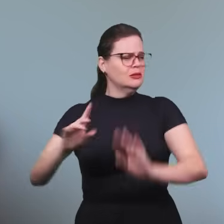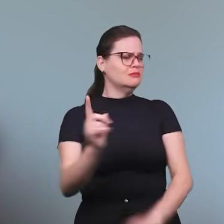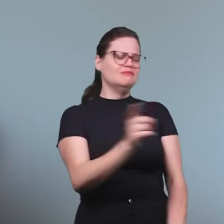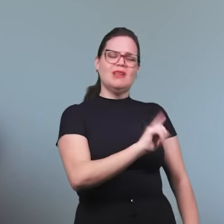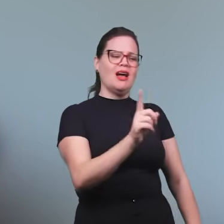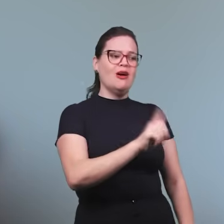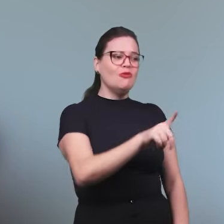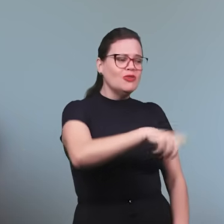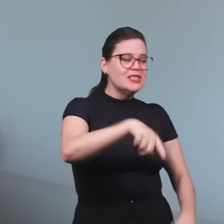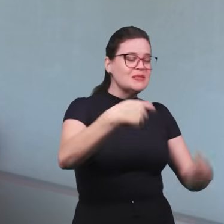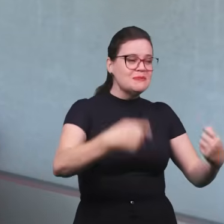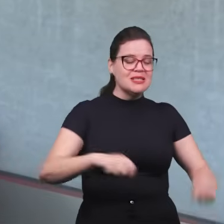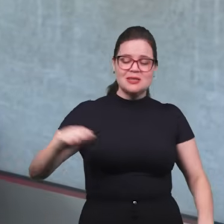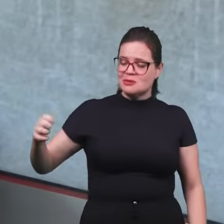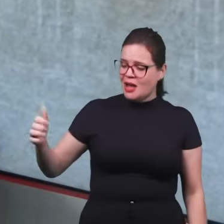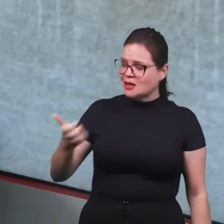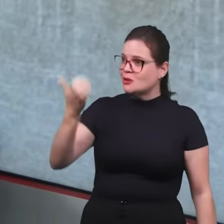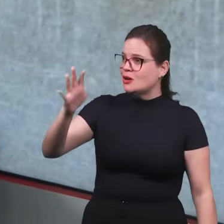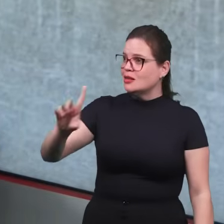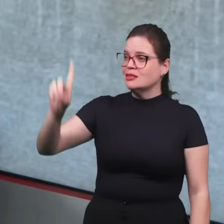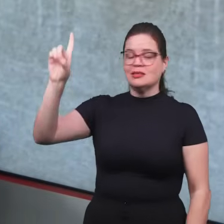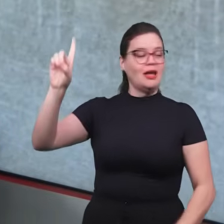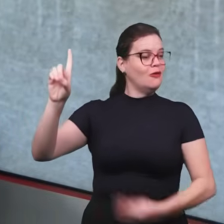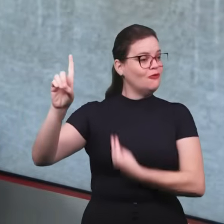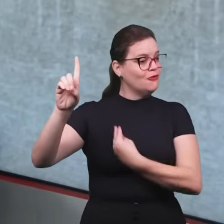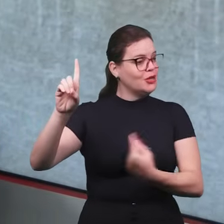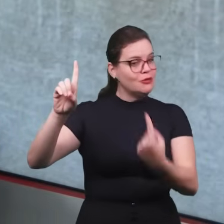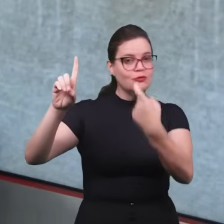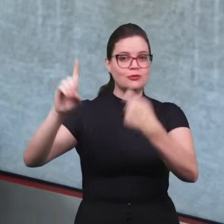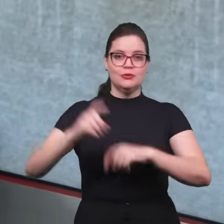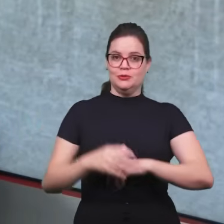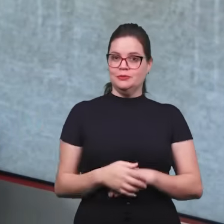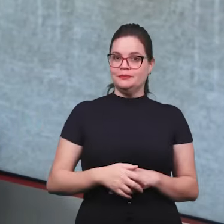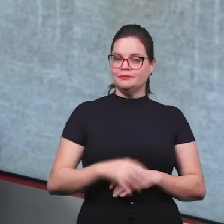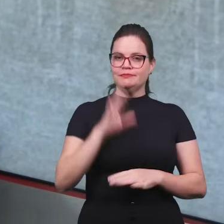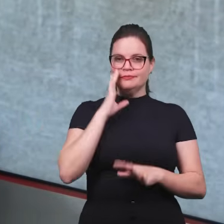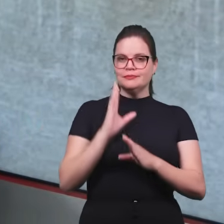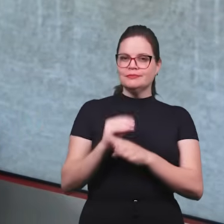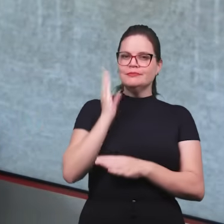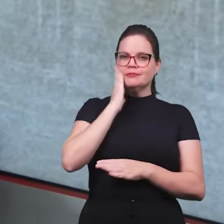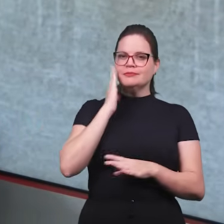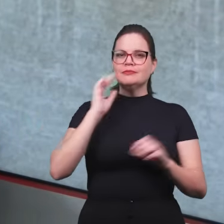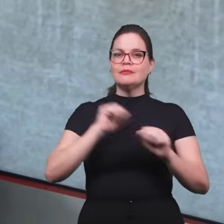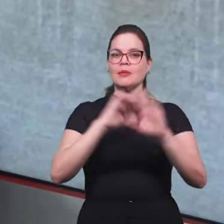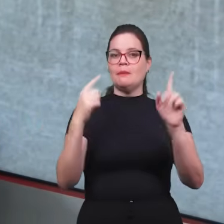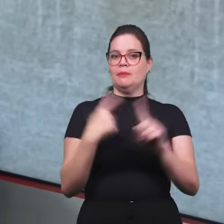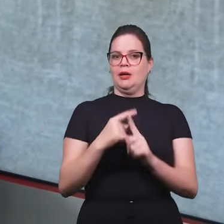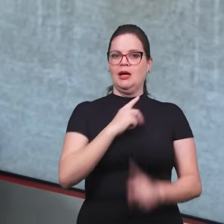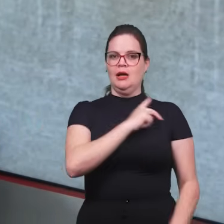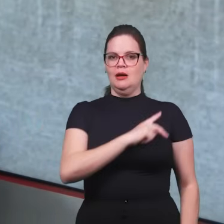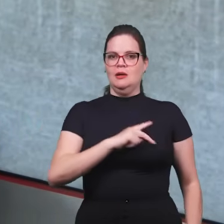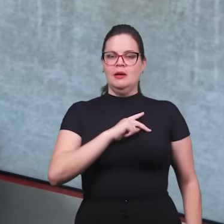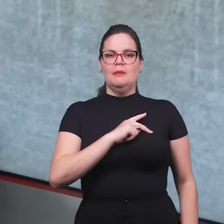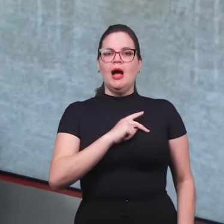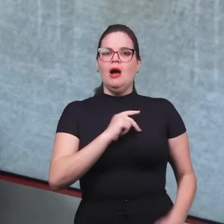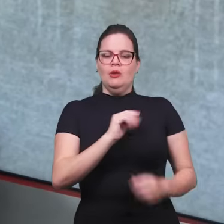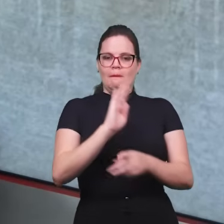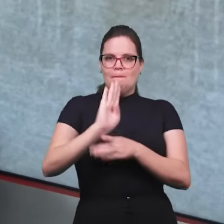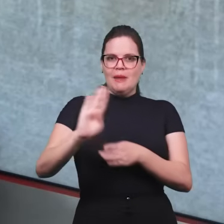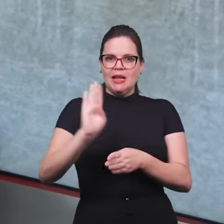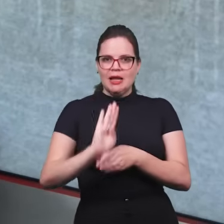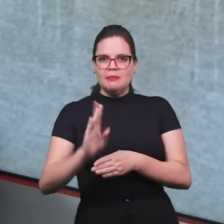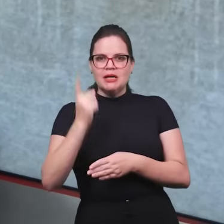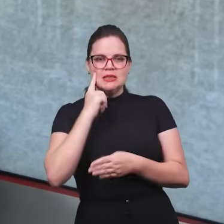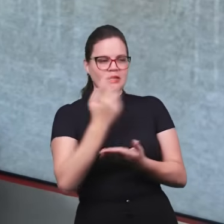mundo, ao Deus vivo. Esse episódio é extremamente esclarecedor, porque os apóstolos não fazem